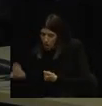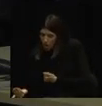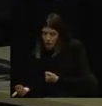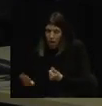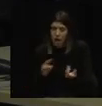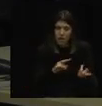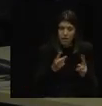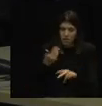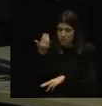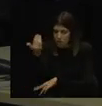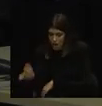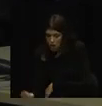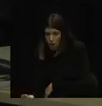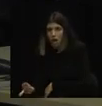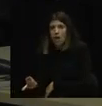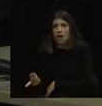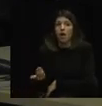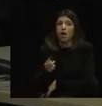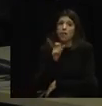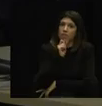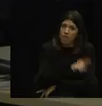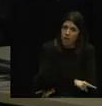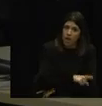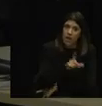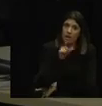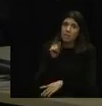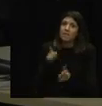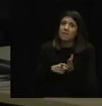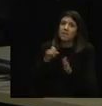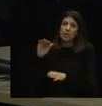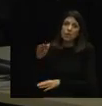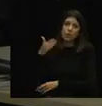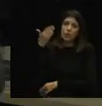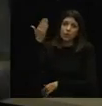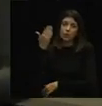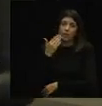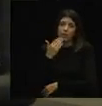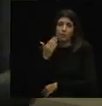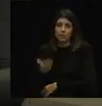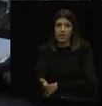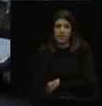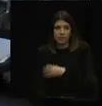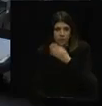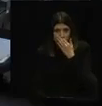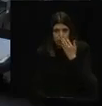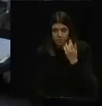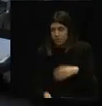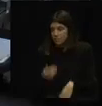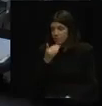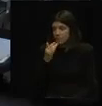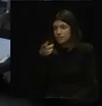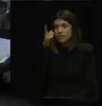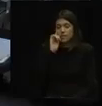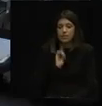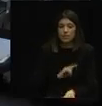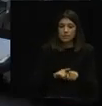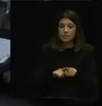e alternativas que são não só possíveis, mas muito necessárias. Obrigada. Muito obrigada, Sra. Deputada.